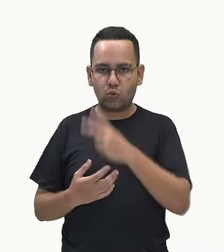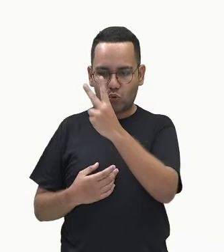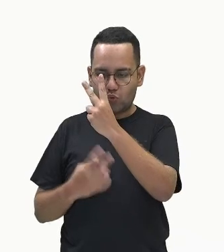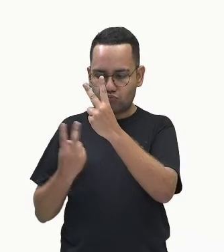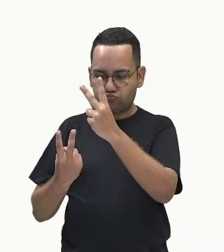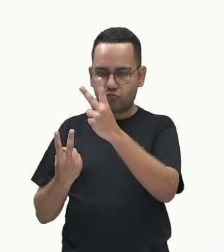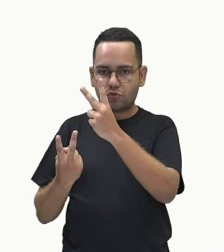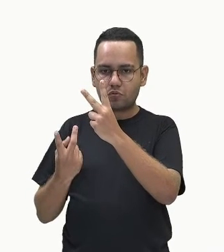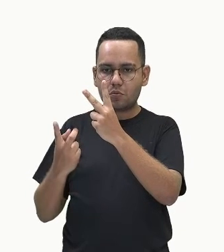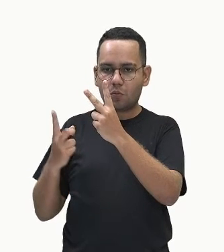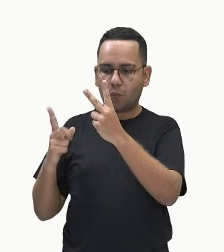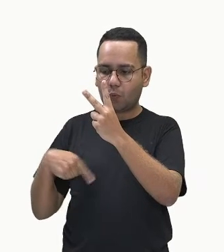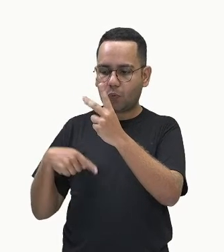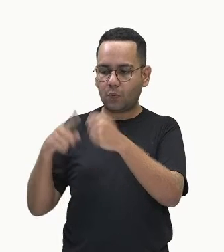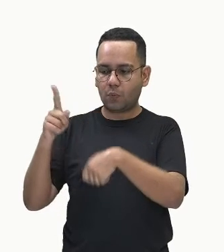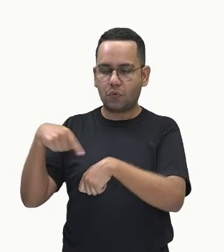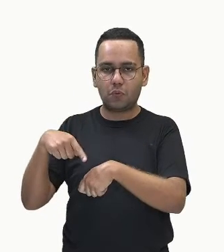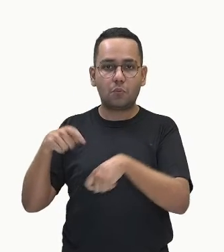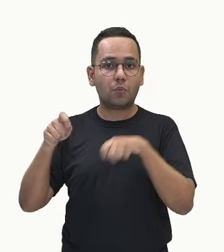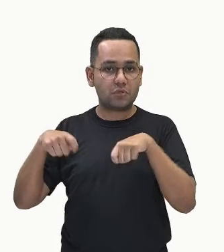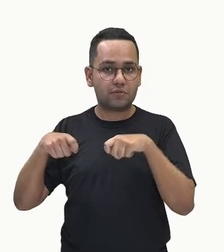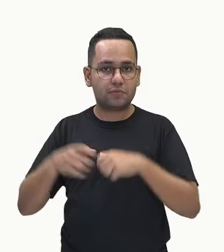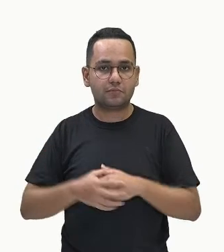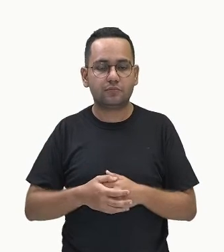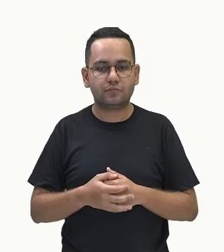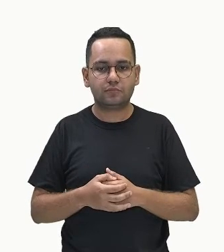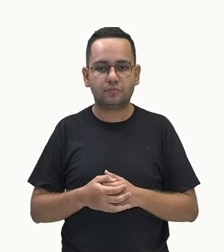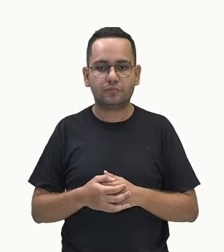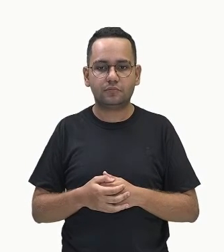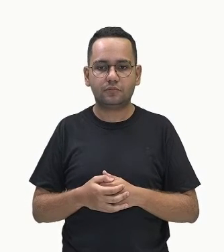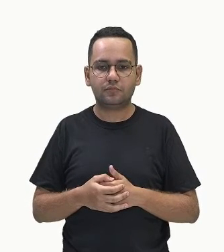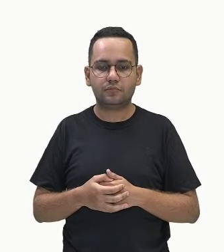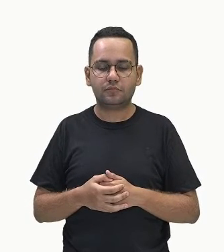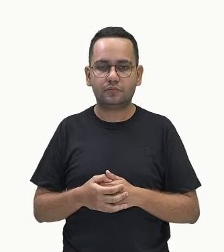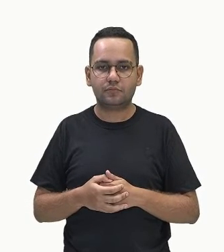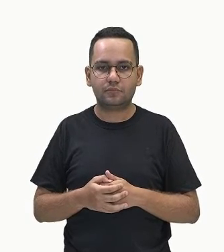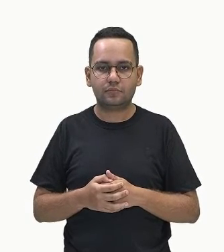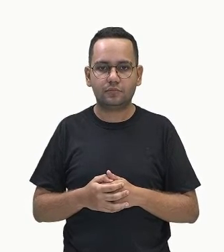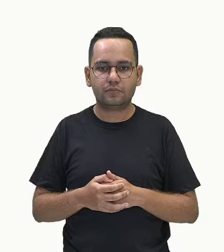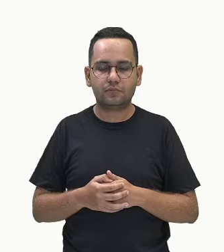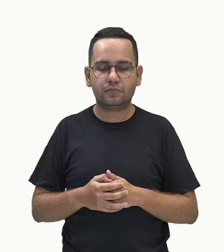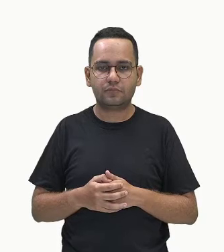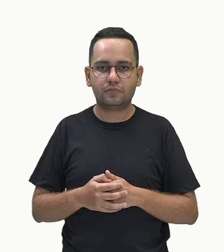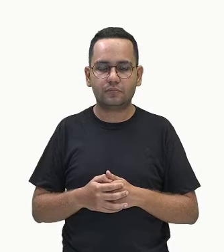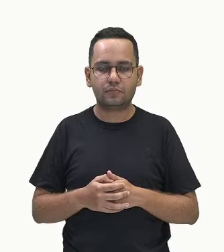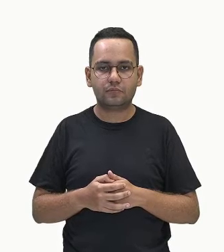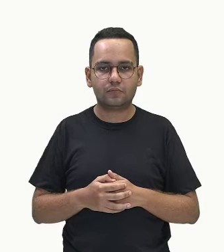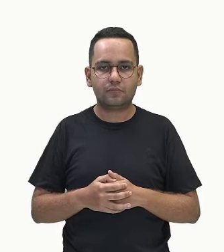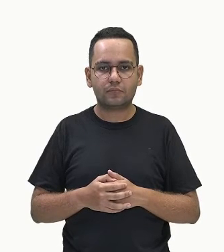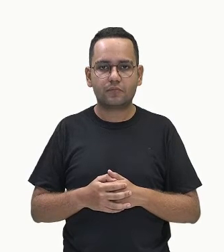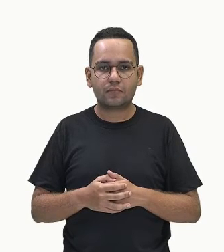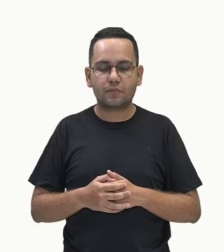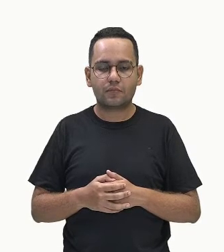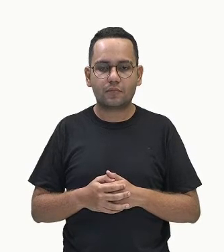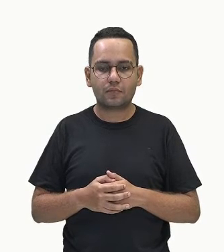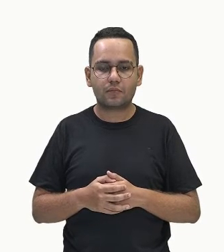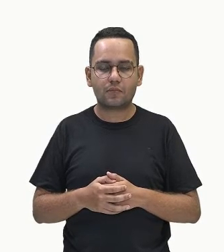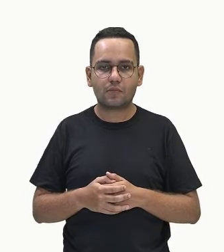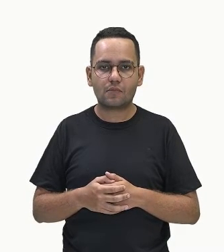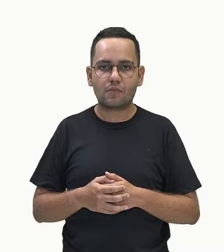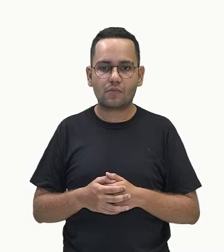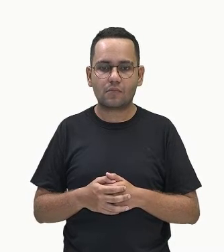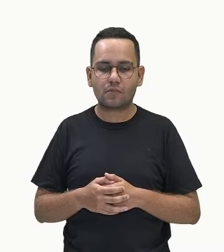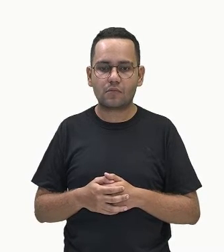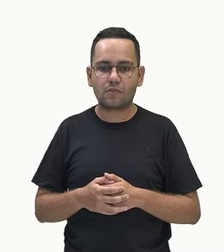lado, com esse 2 aqui que está dividido. Olha como vai simplificar aí a nossa resolução, porque aí